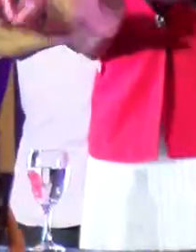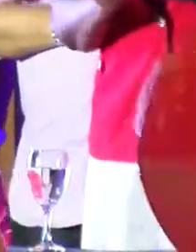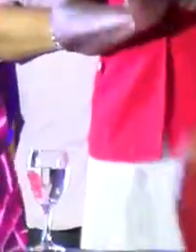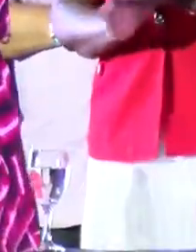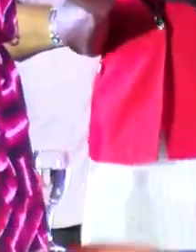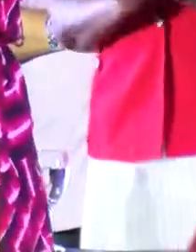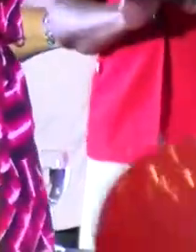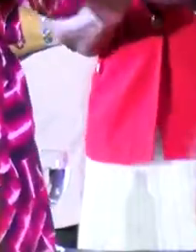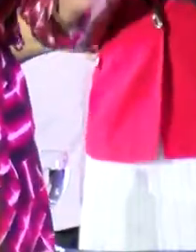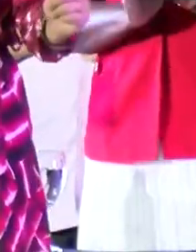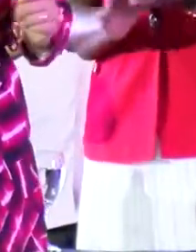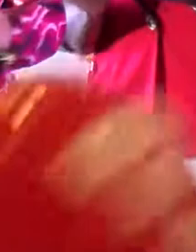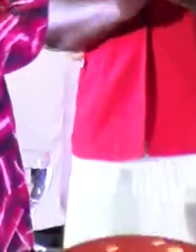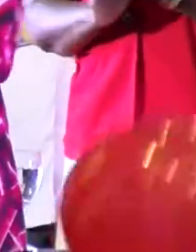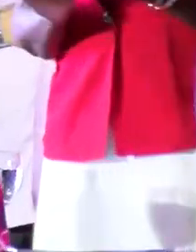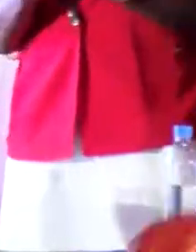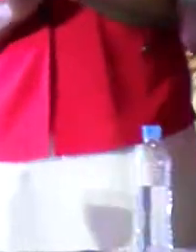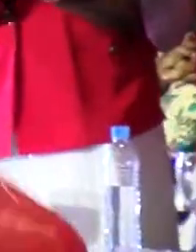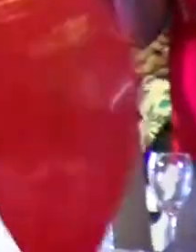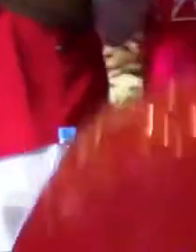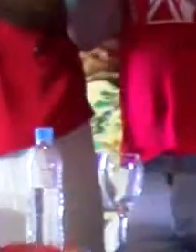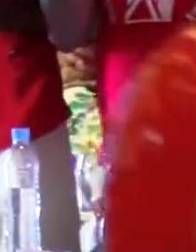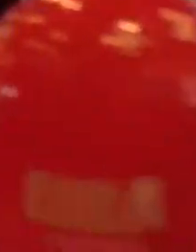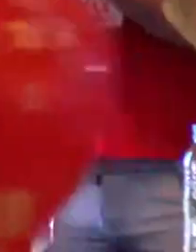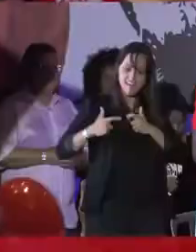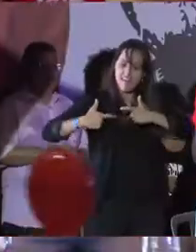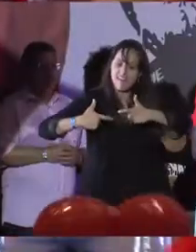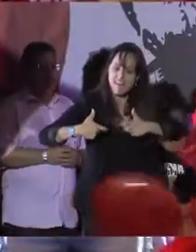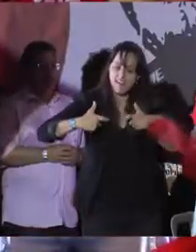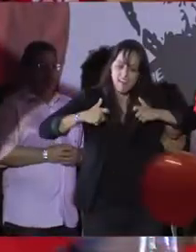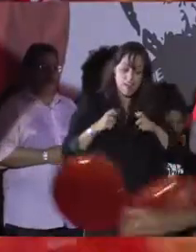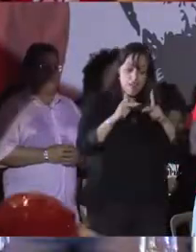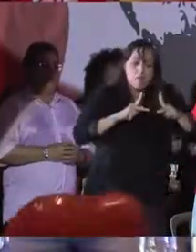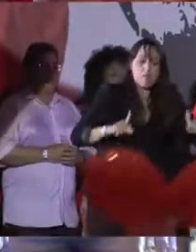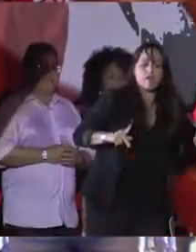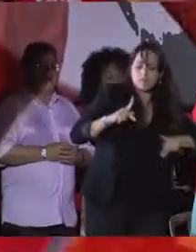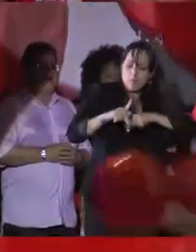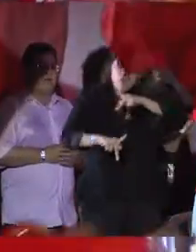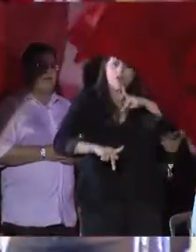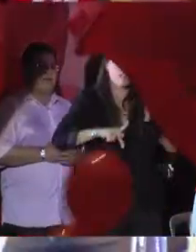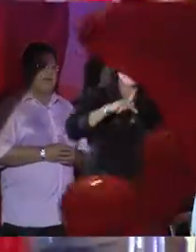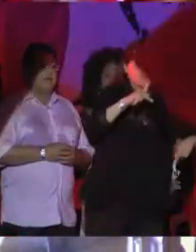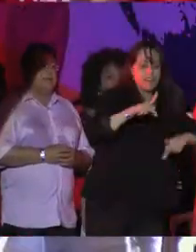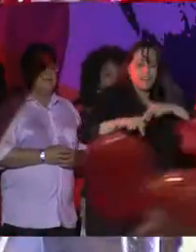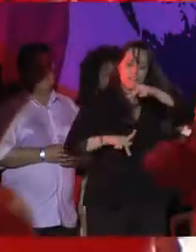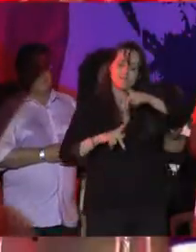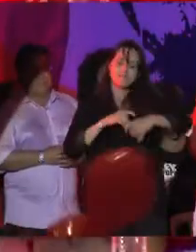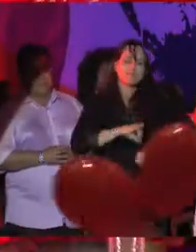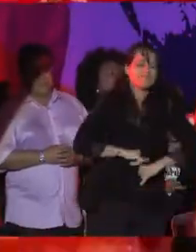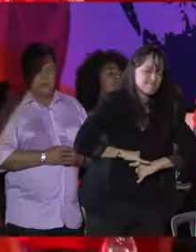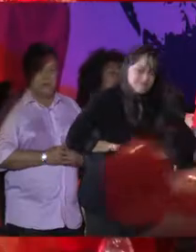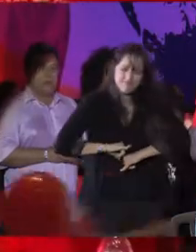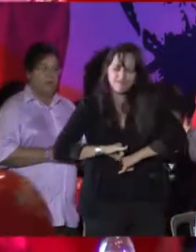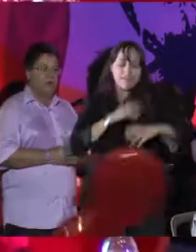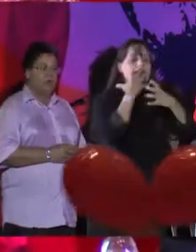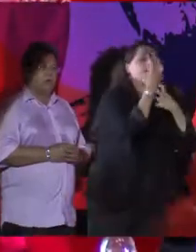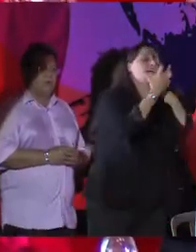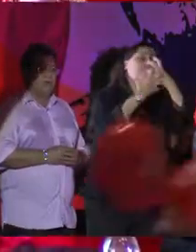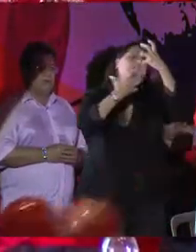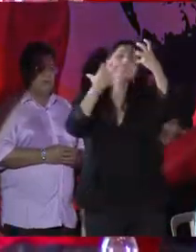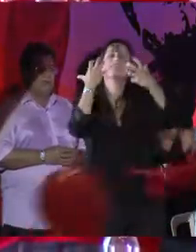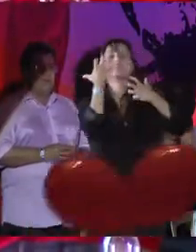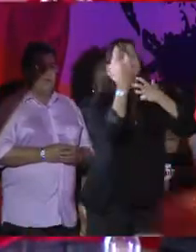guerra em paz, de paz em guerra, todo o povo dessa terra, quando pode cantar, canta de dor.